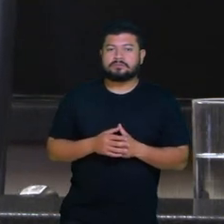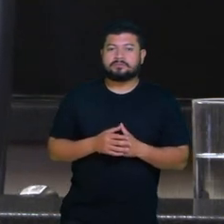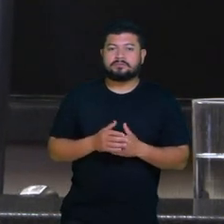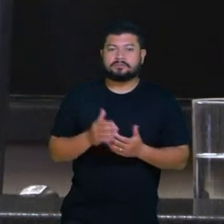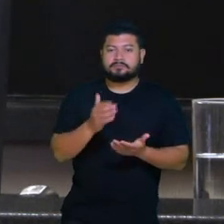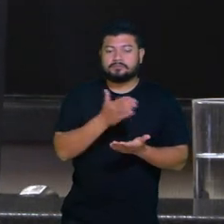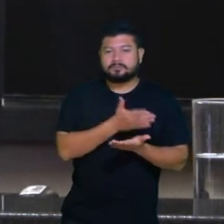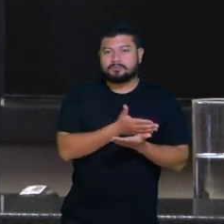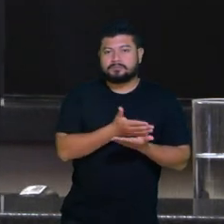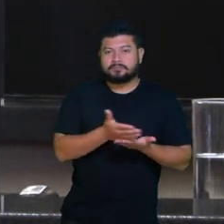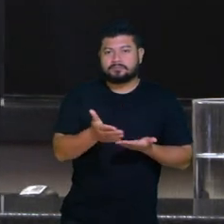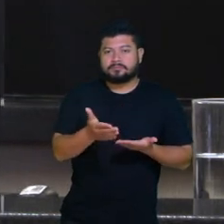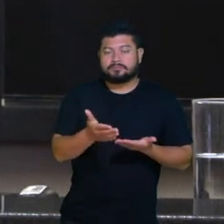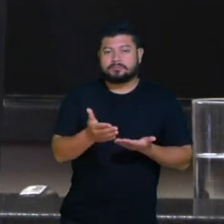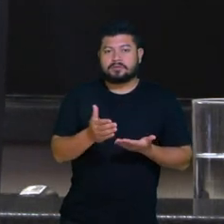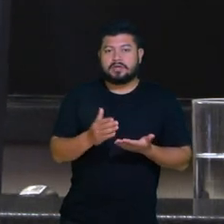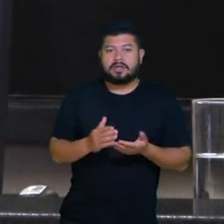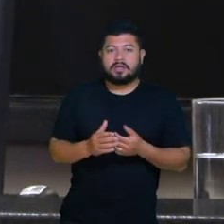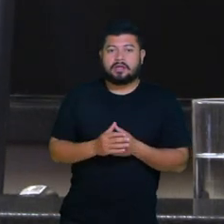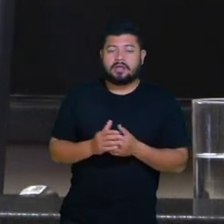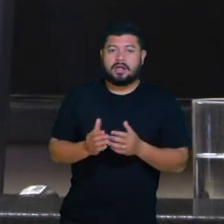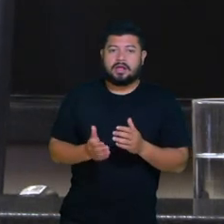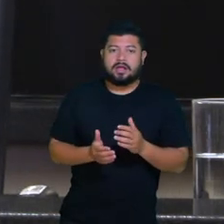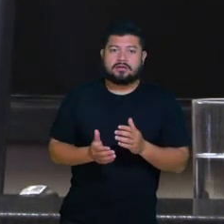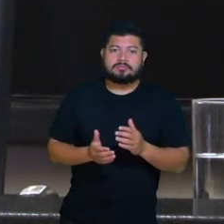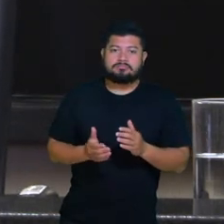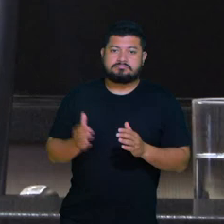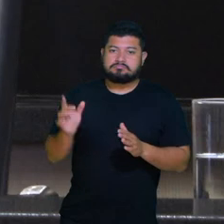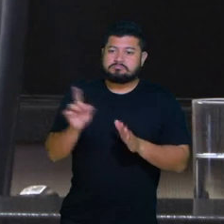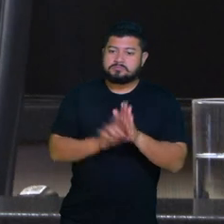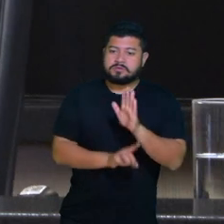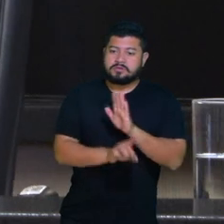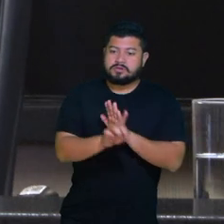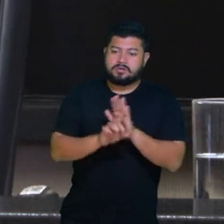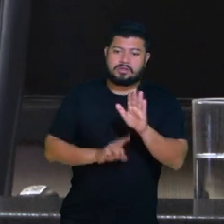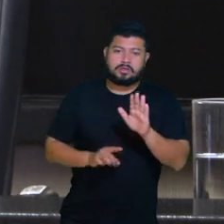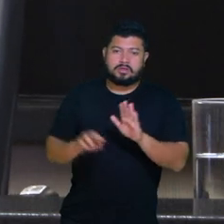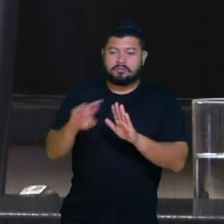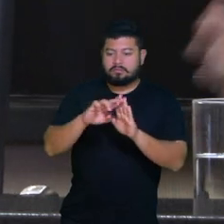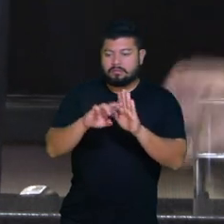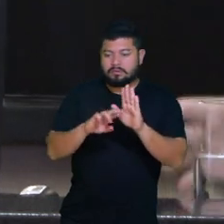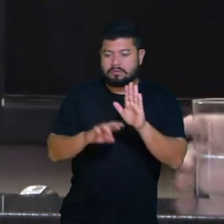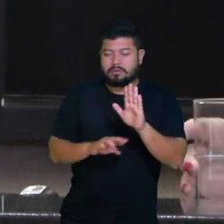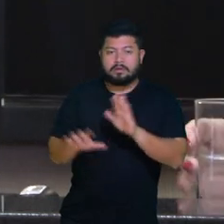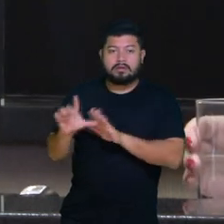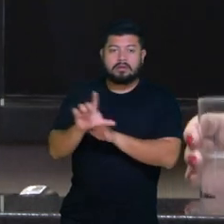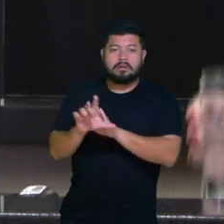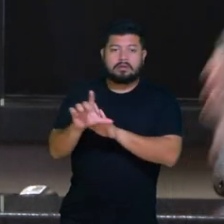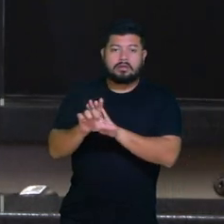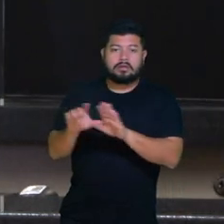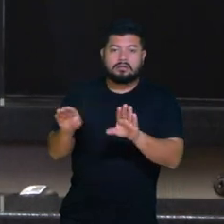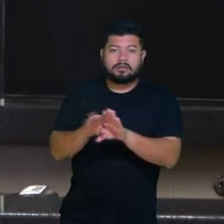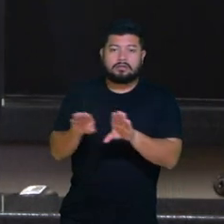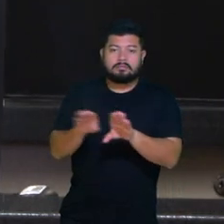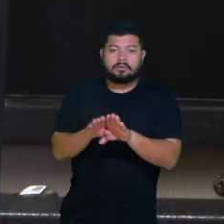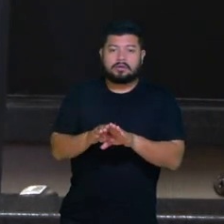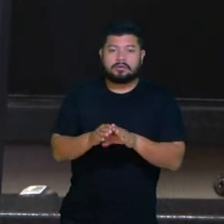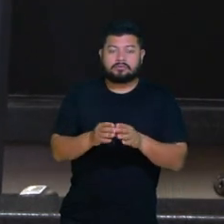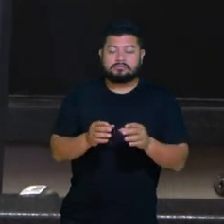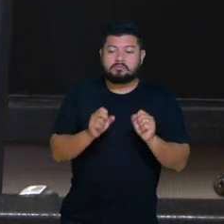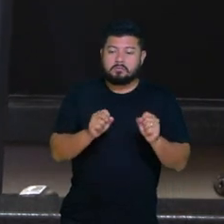a descontinuidade das das diretrizes da legislação e os e o seu Impacto né